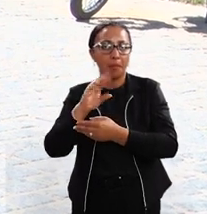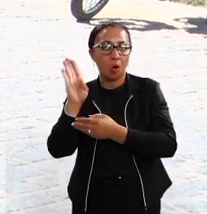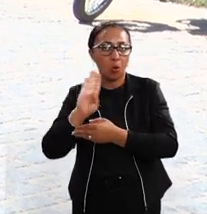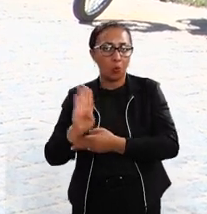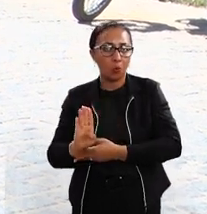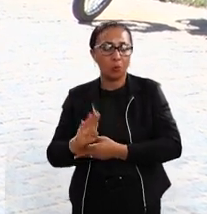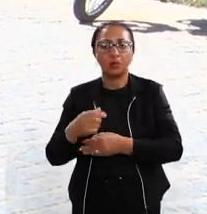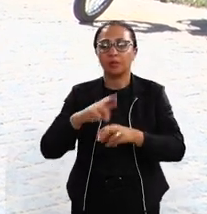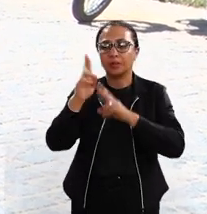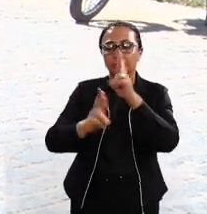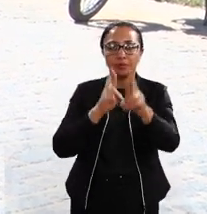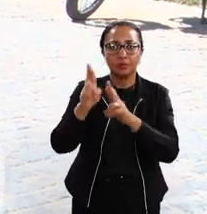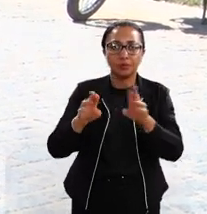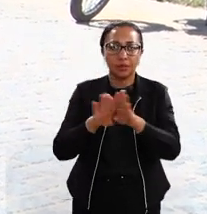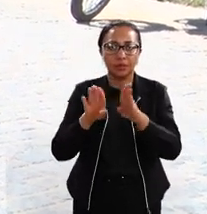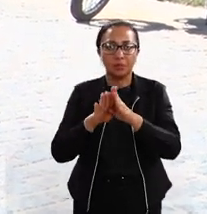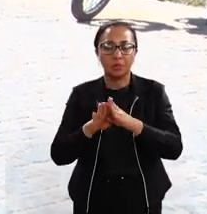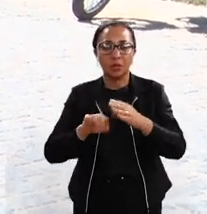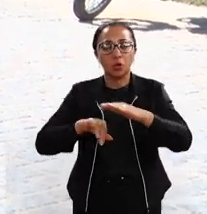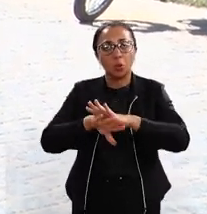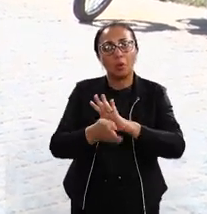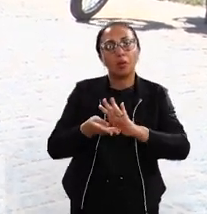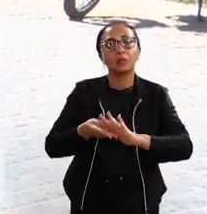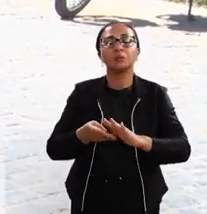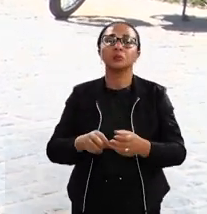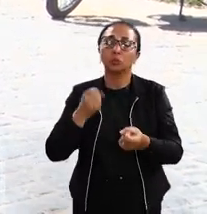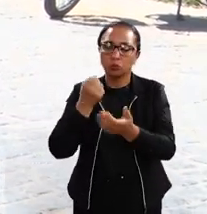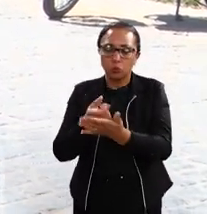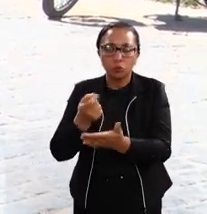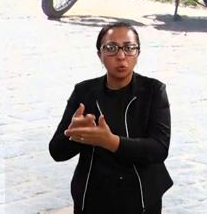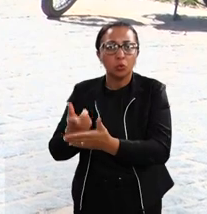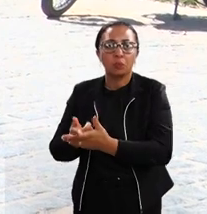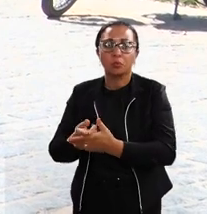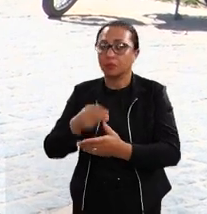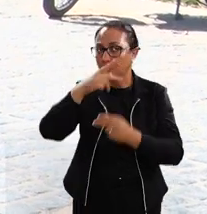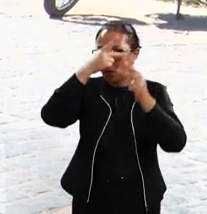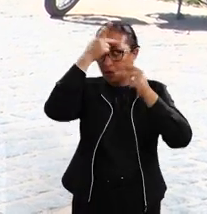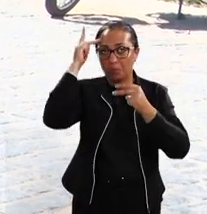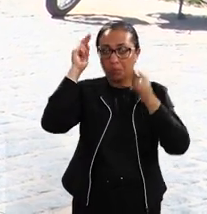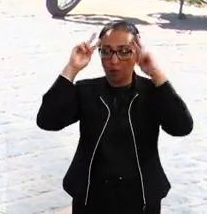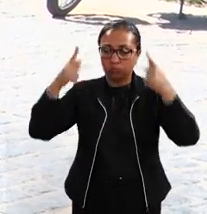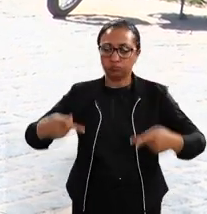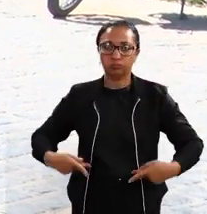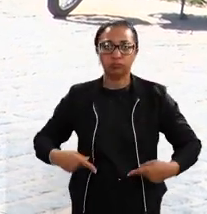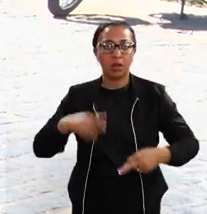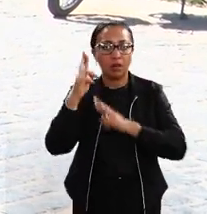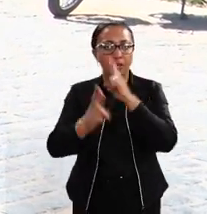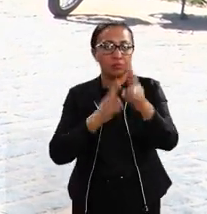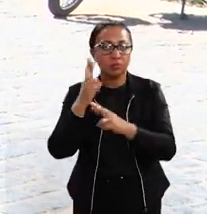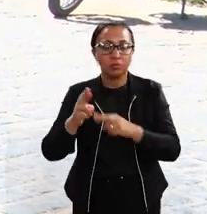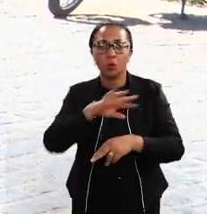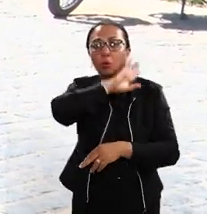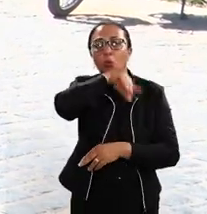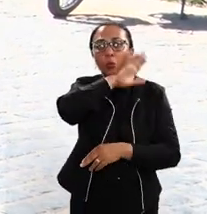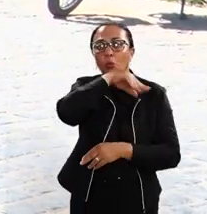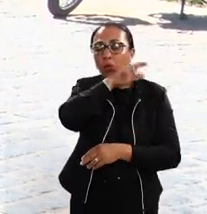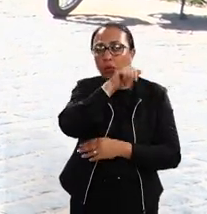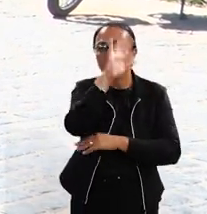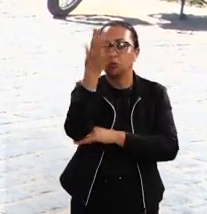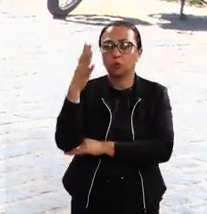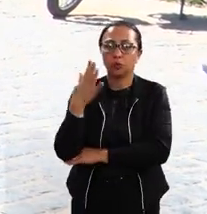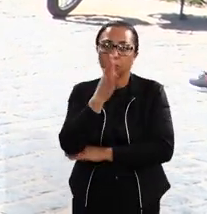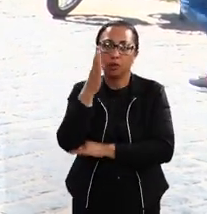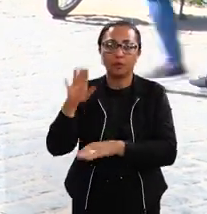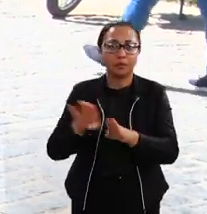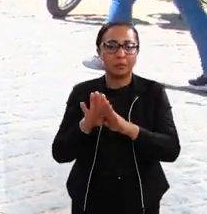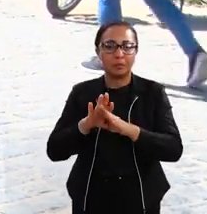Ela é uma pesquisa relacionada aos hábitos de consumo dos seres humanos em relação a animais silvestres e a parte